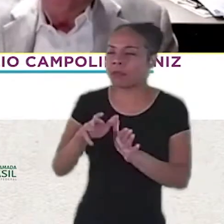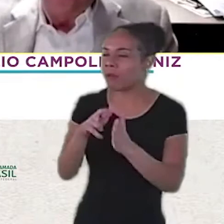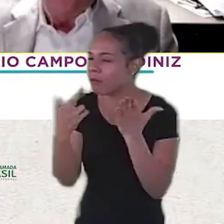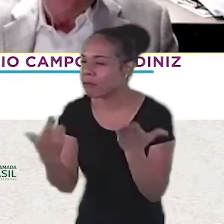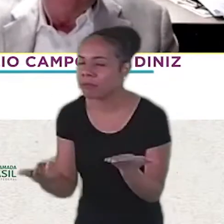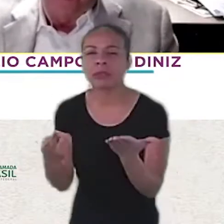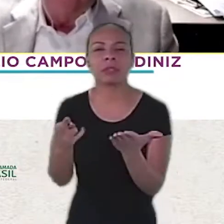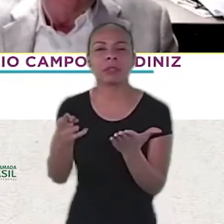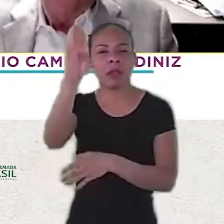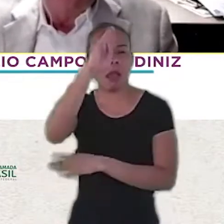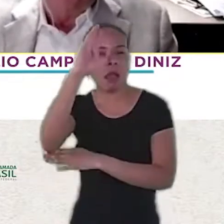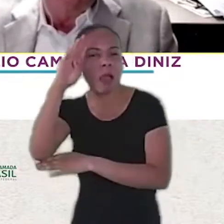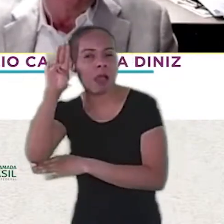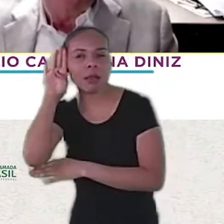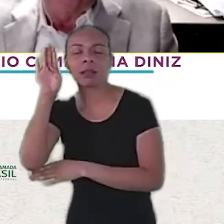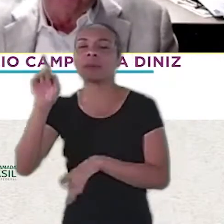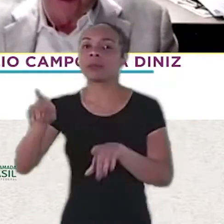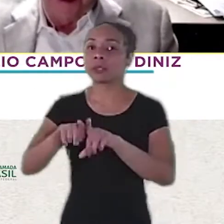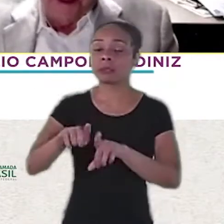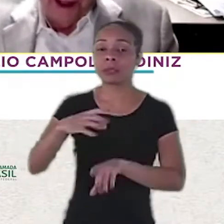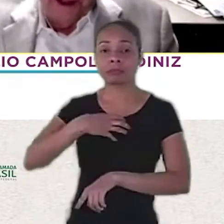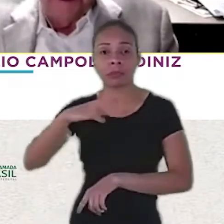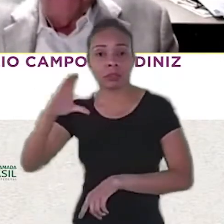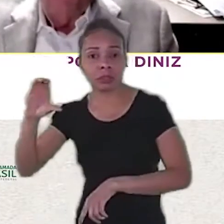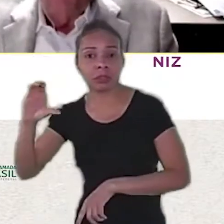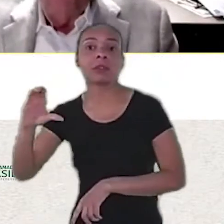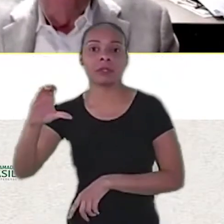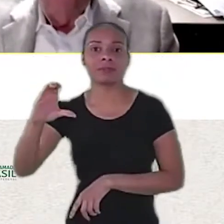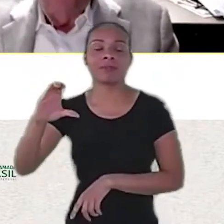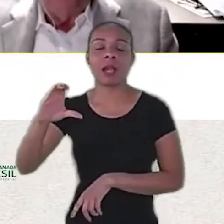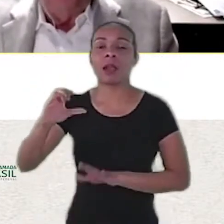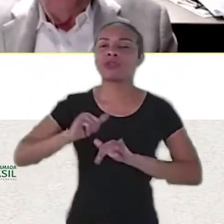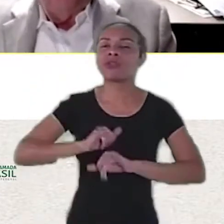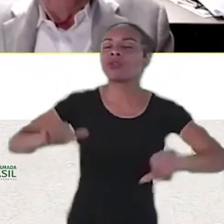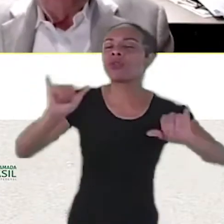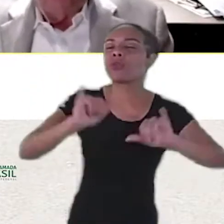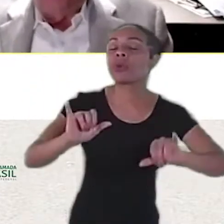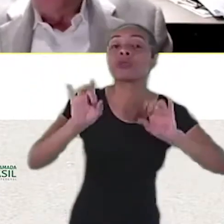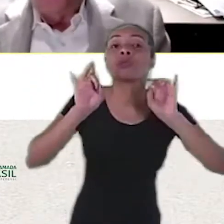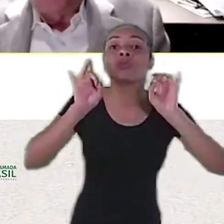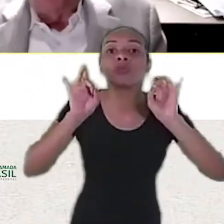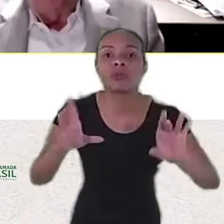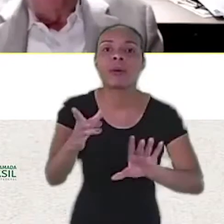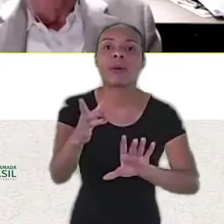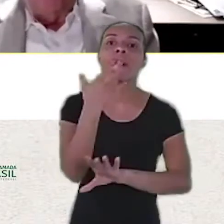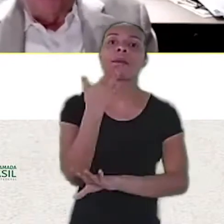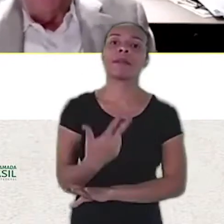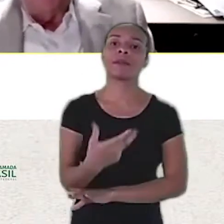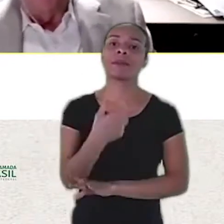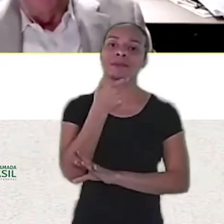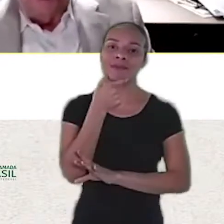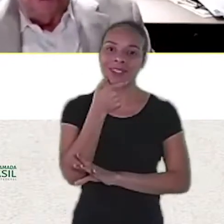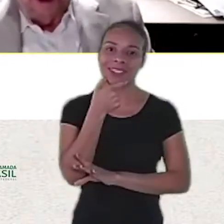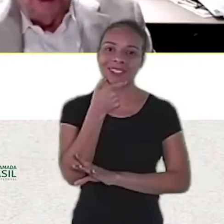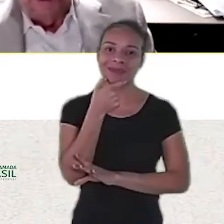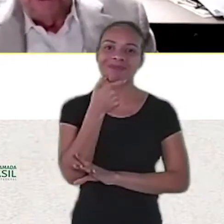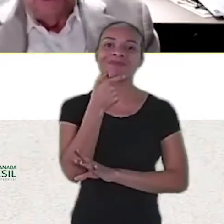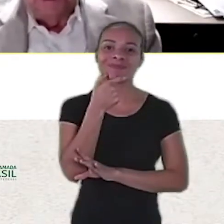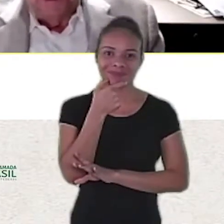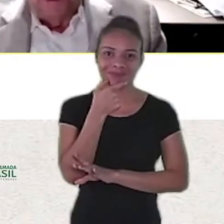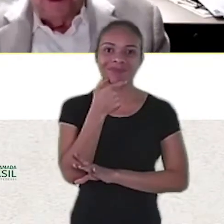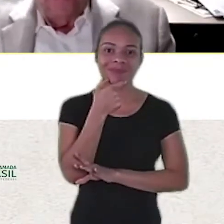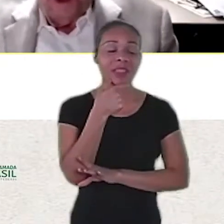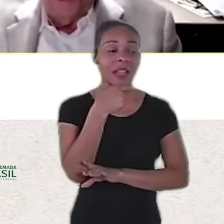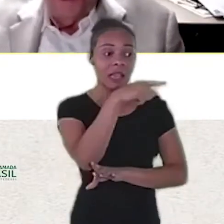científicas publicam predominantemente só em inglês. Os chineses aprendem inglês com uma velocidade